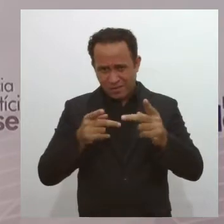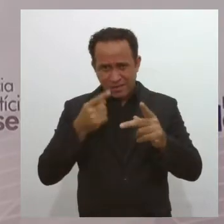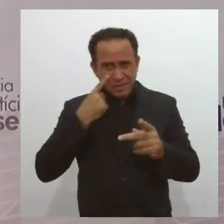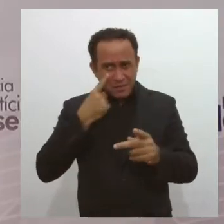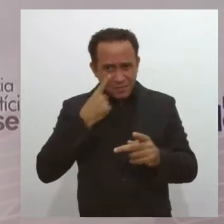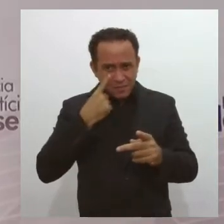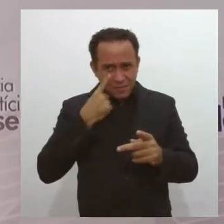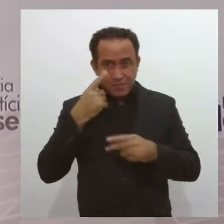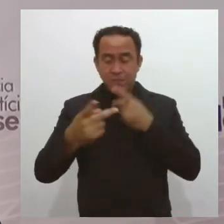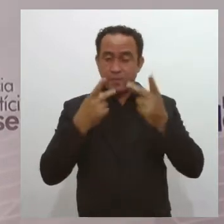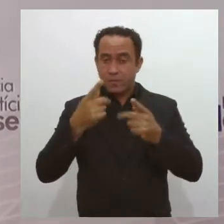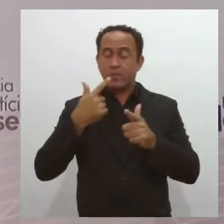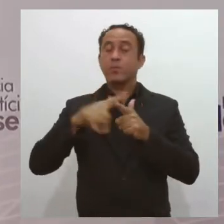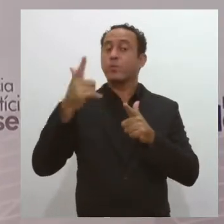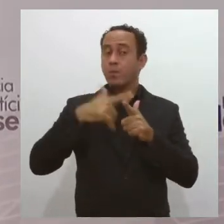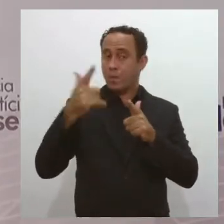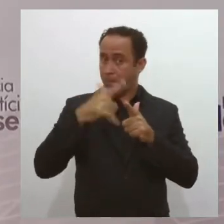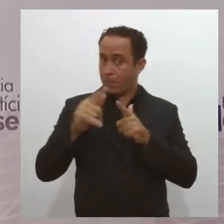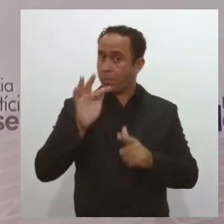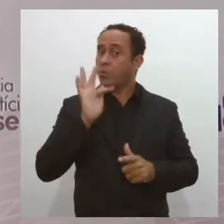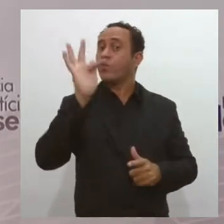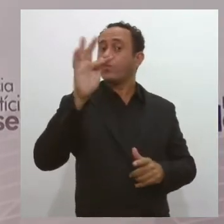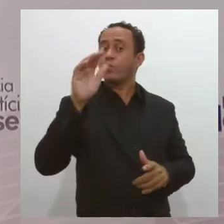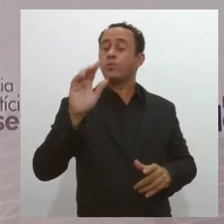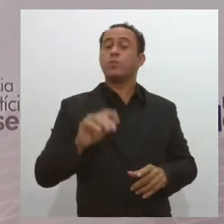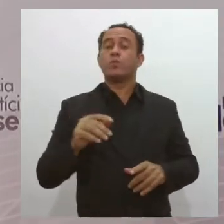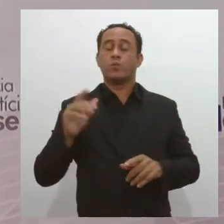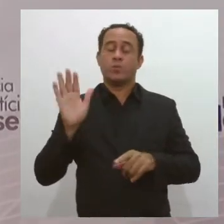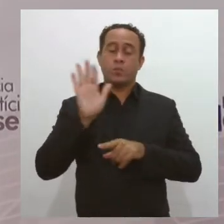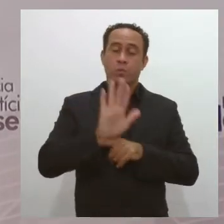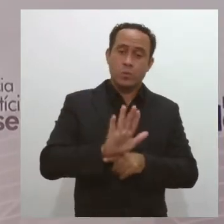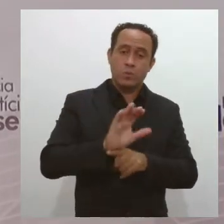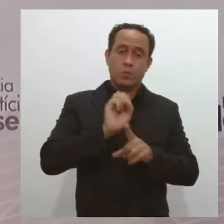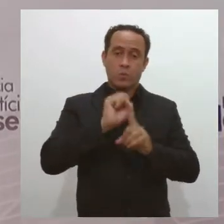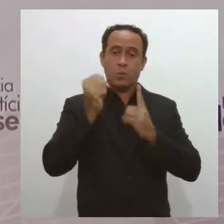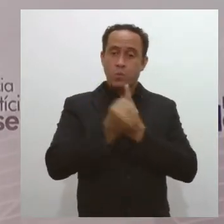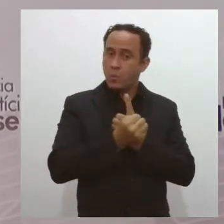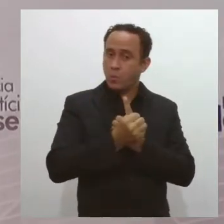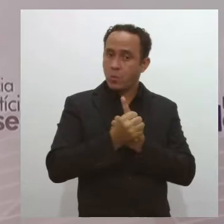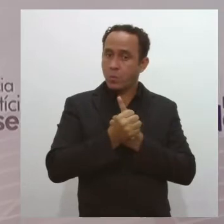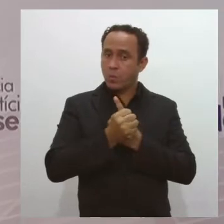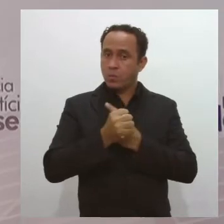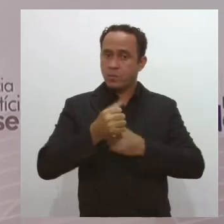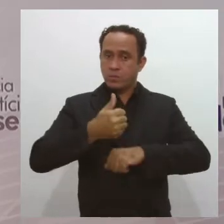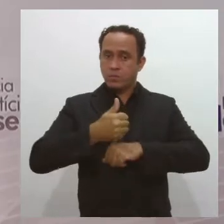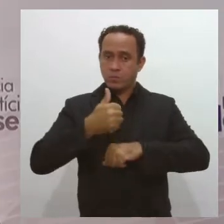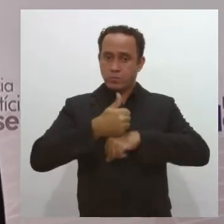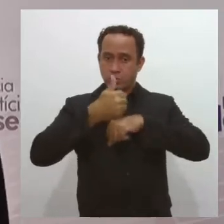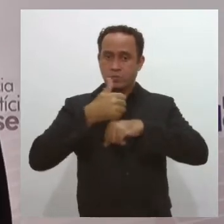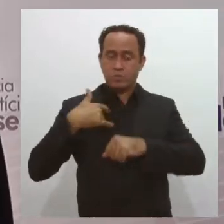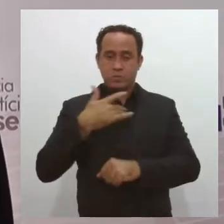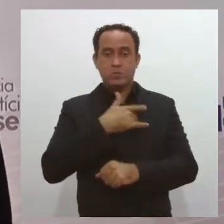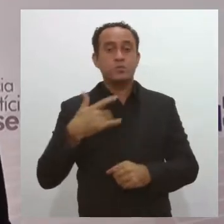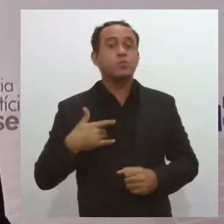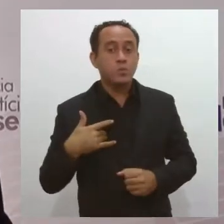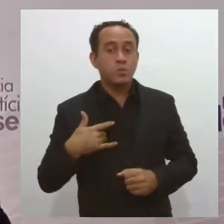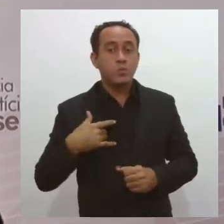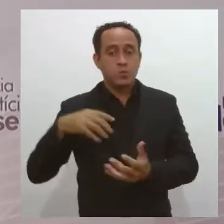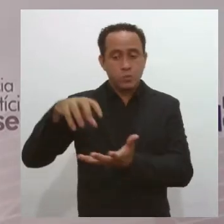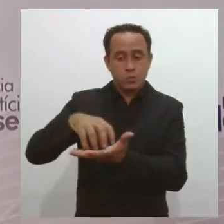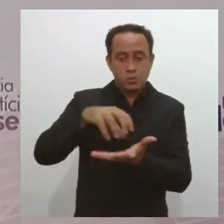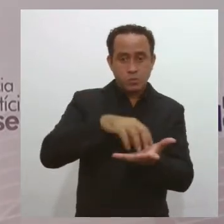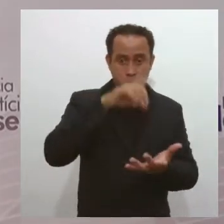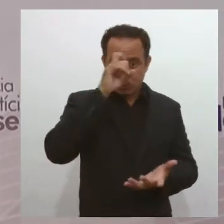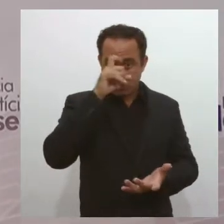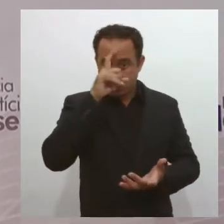faz, para não produzir um desserviço aos homens e mulheres da linha de frente da saúde, dos postos de